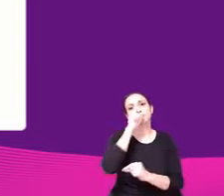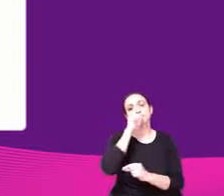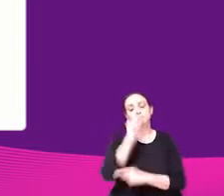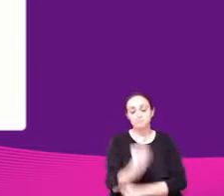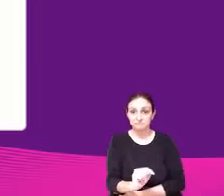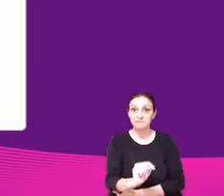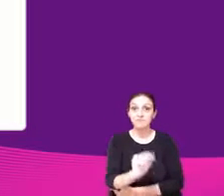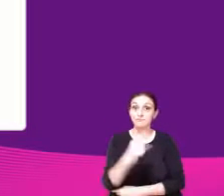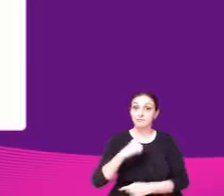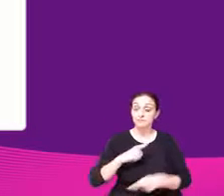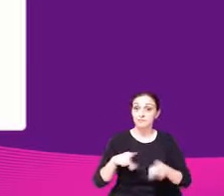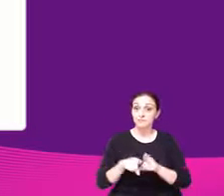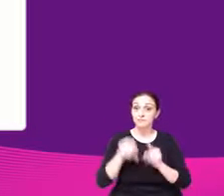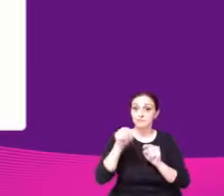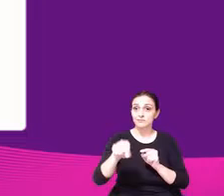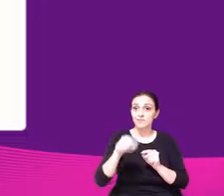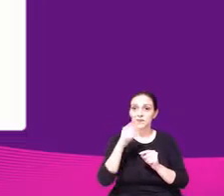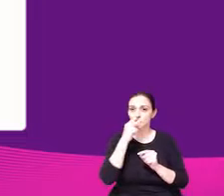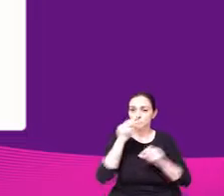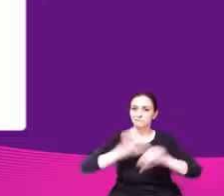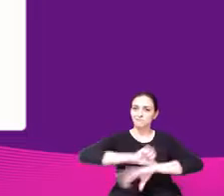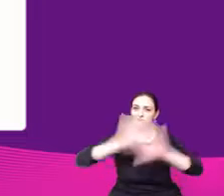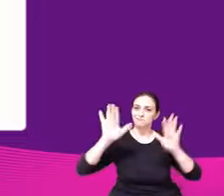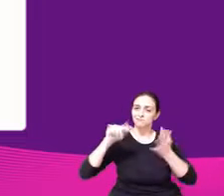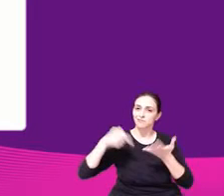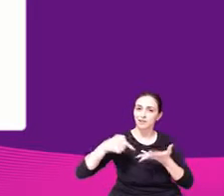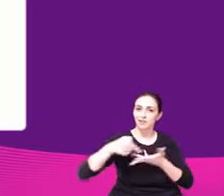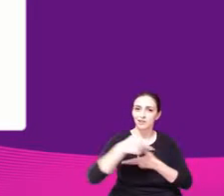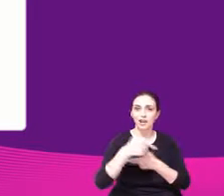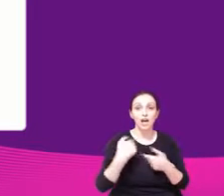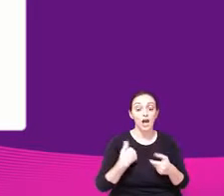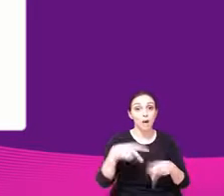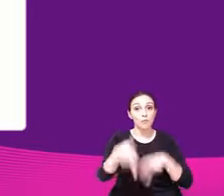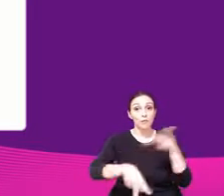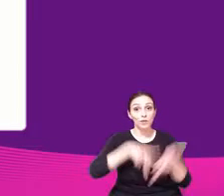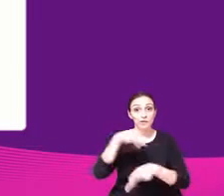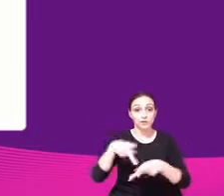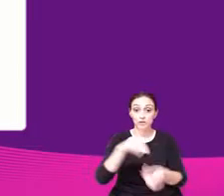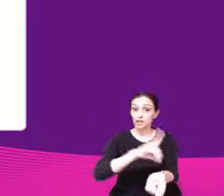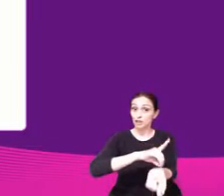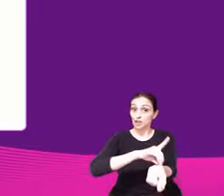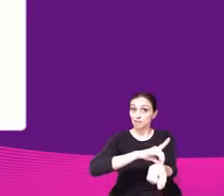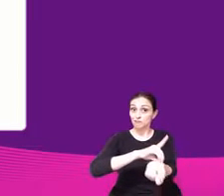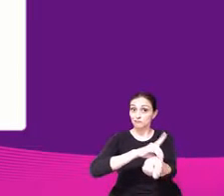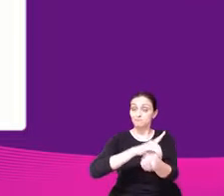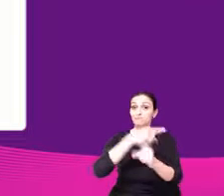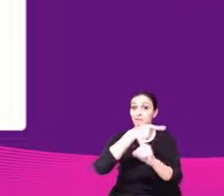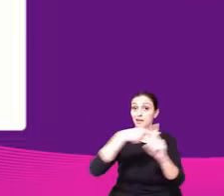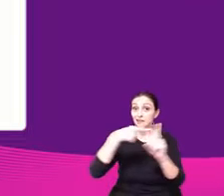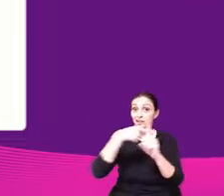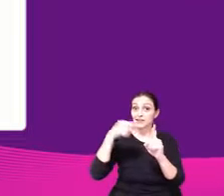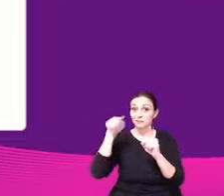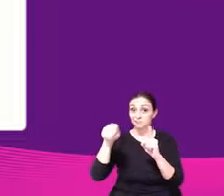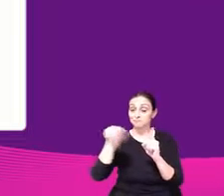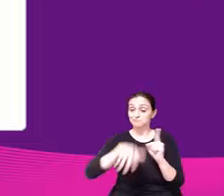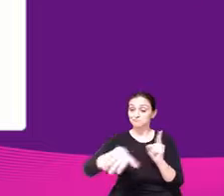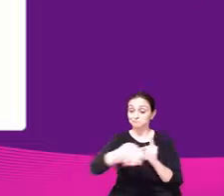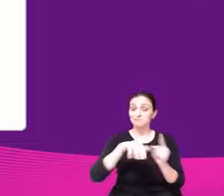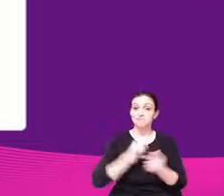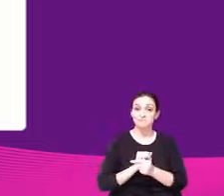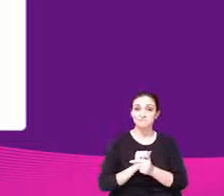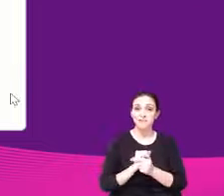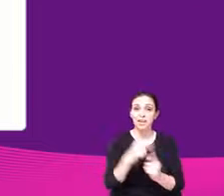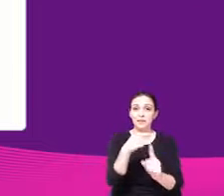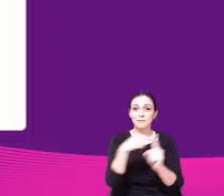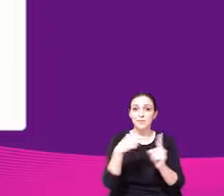Isso está cristalizado, por exemplo, para a população com diabetes, que é metade mais ou menos daquela população ali, né? Cristalizado